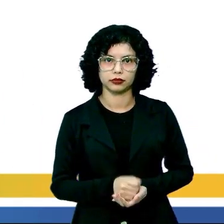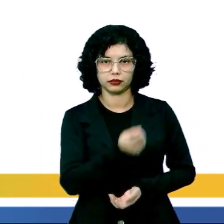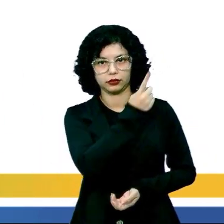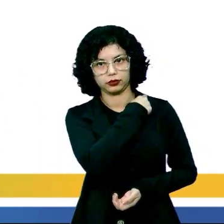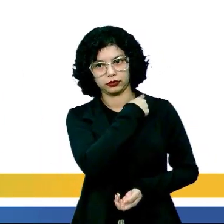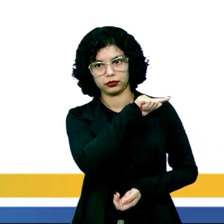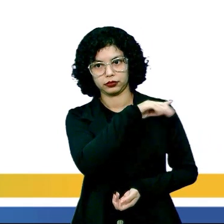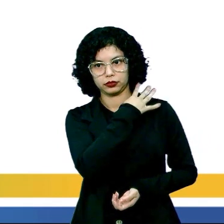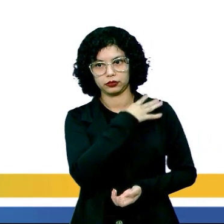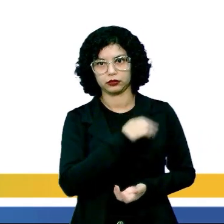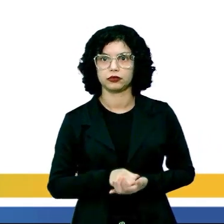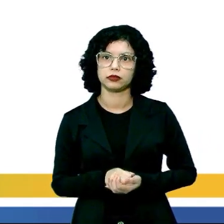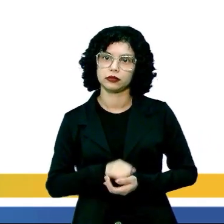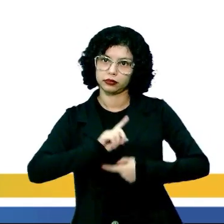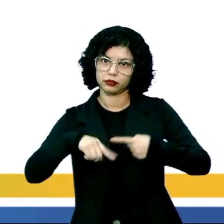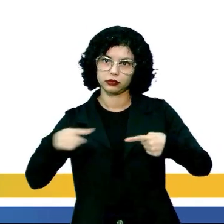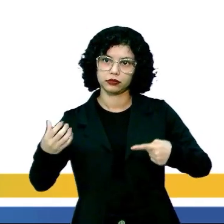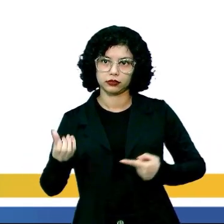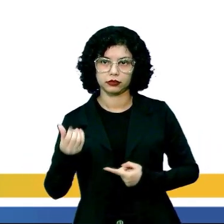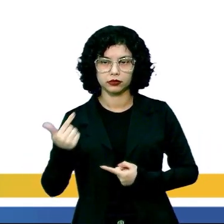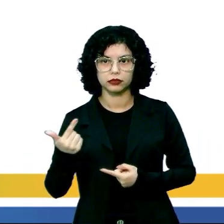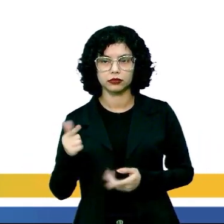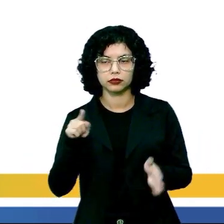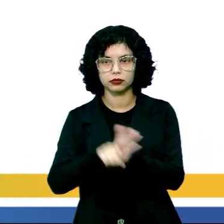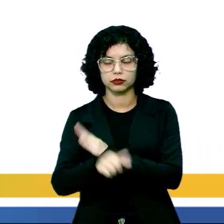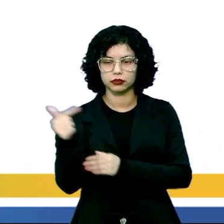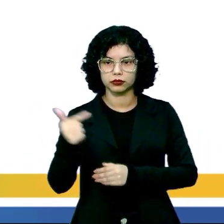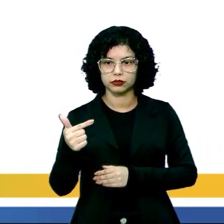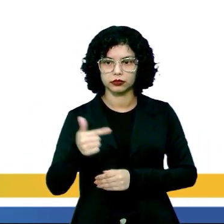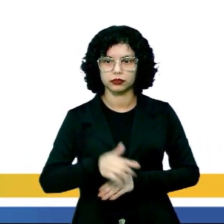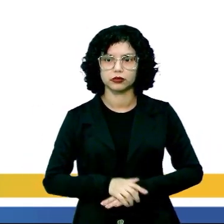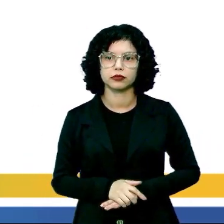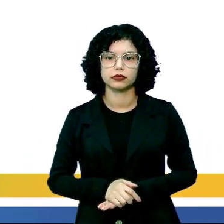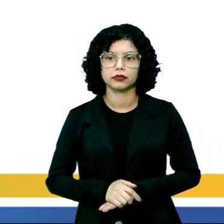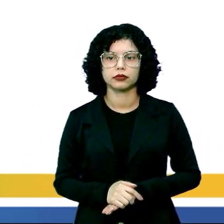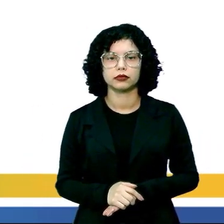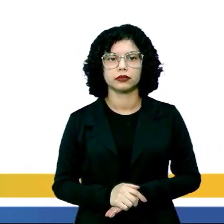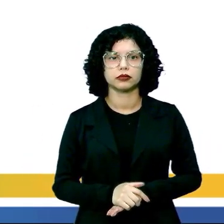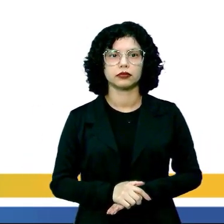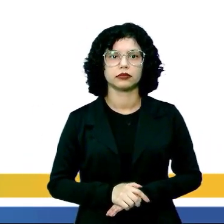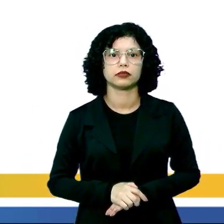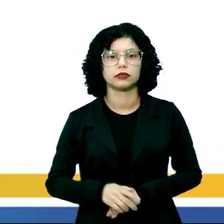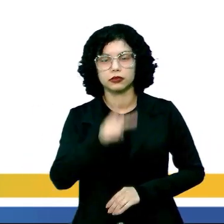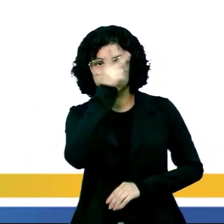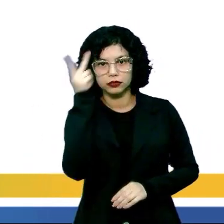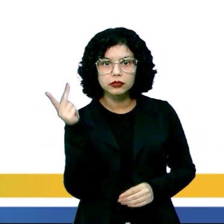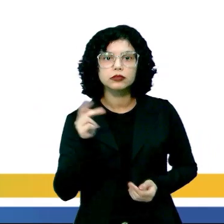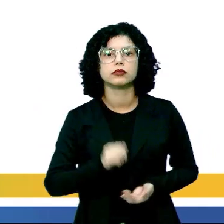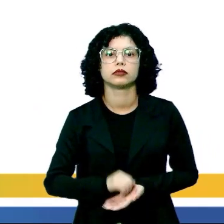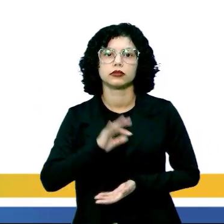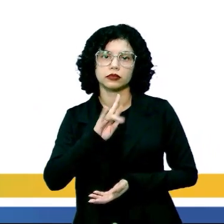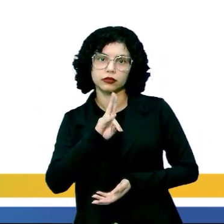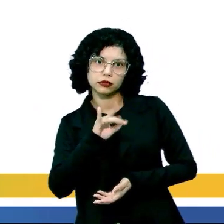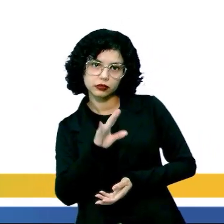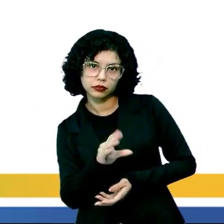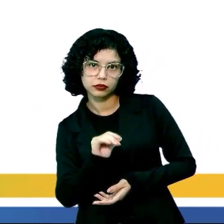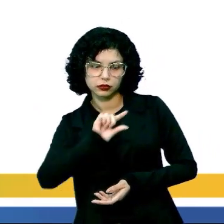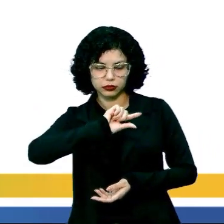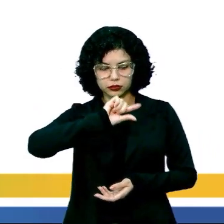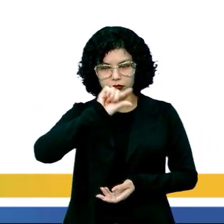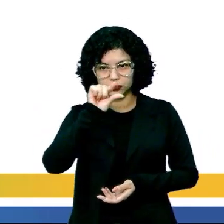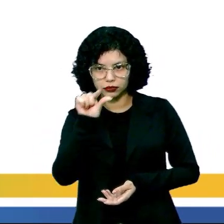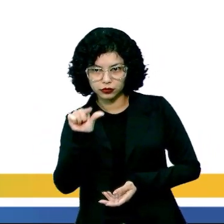ano do ensino médio, página 62, questão 2. Vamos analisar. Pessoas com obstruções nas